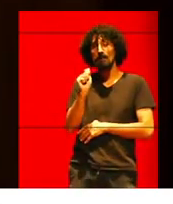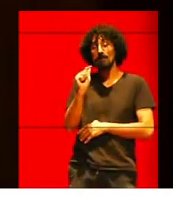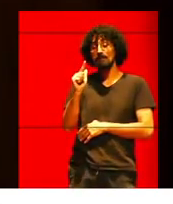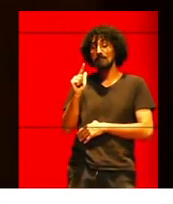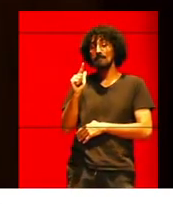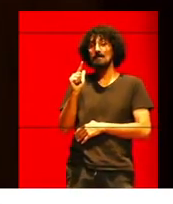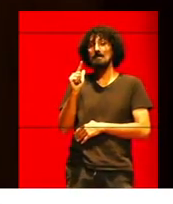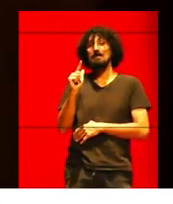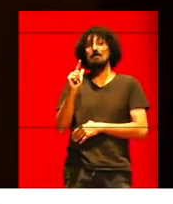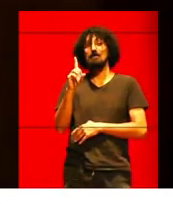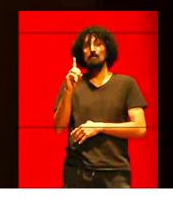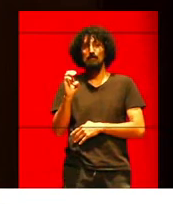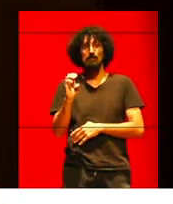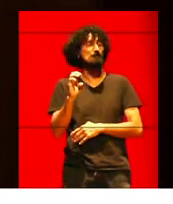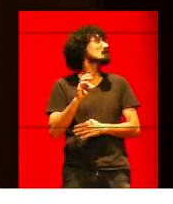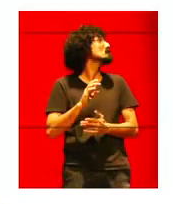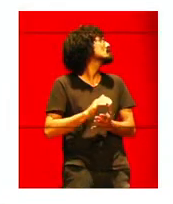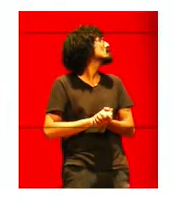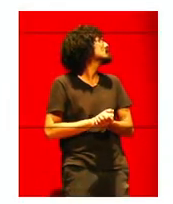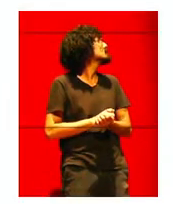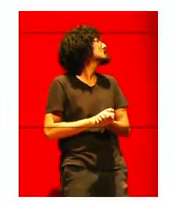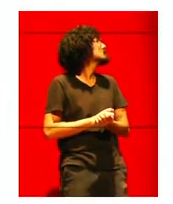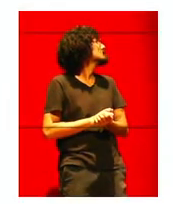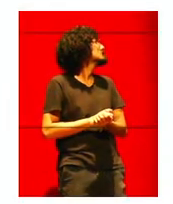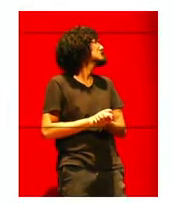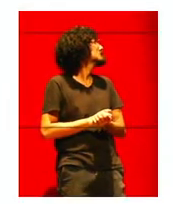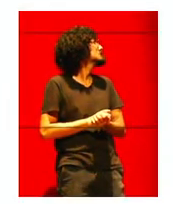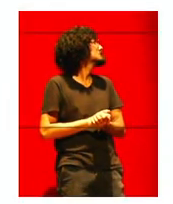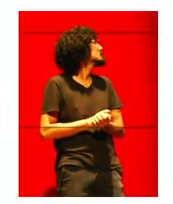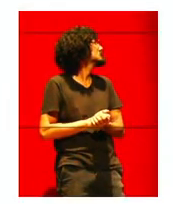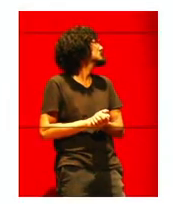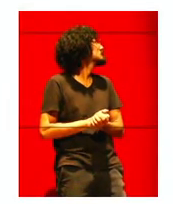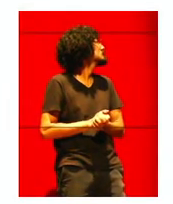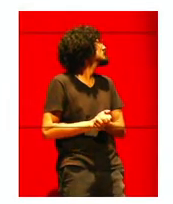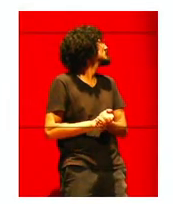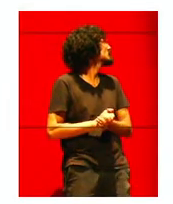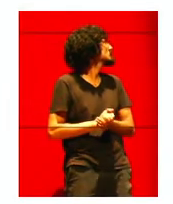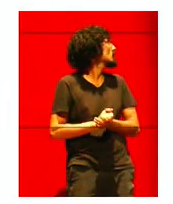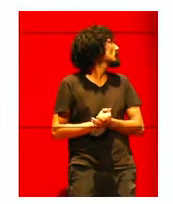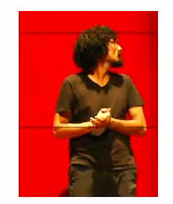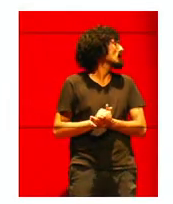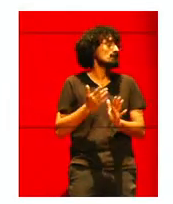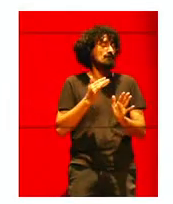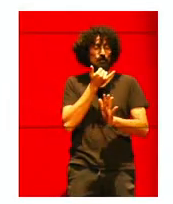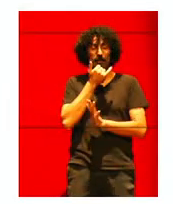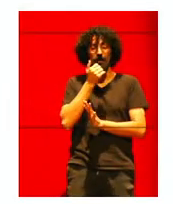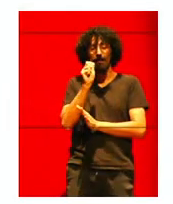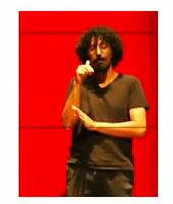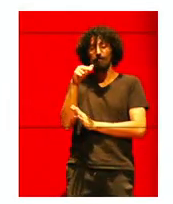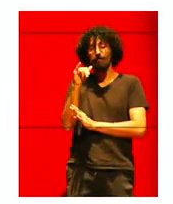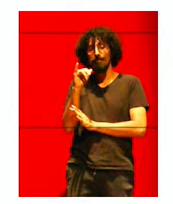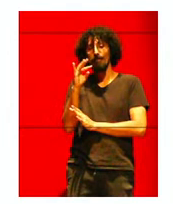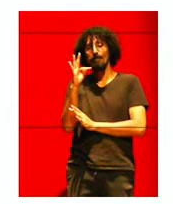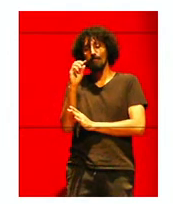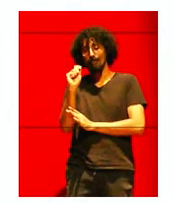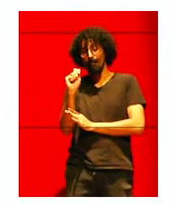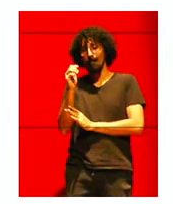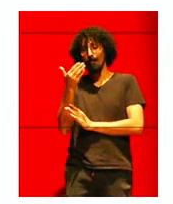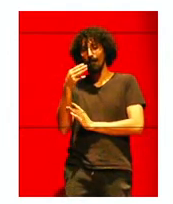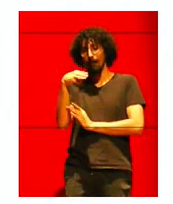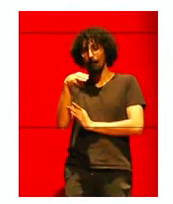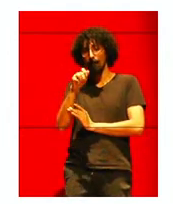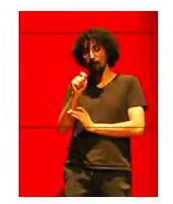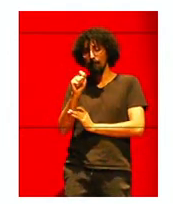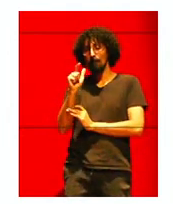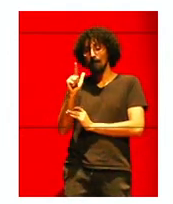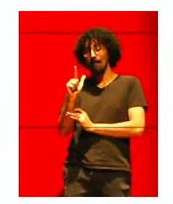Calma, descansa, militante. Tá bom? Cara, aqui, ó. Aqui, ó, é a Anitta Mafalda. Mas é que nem a